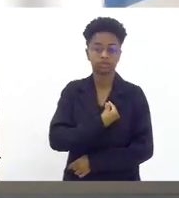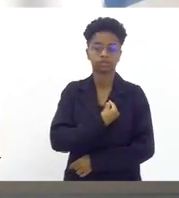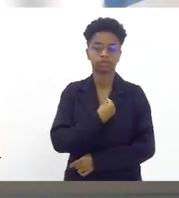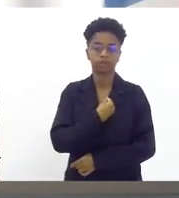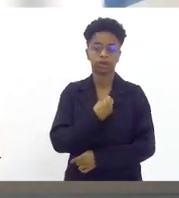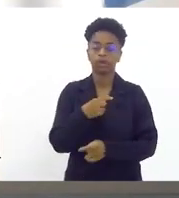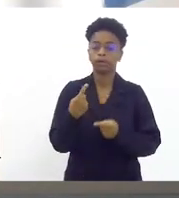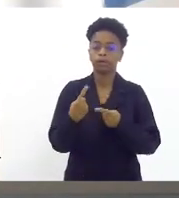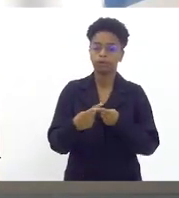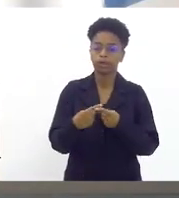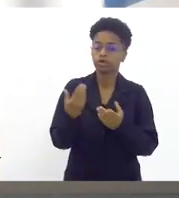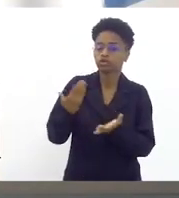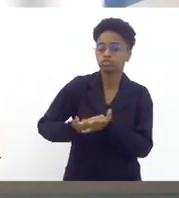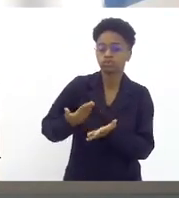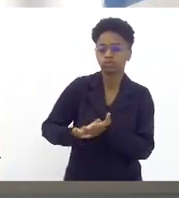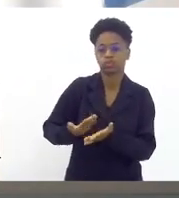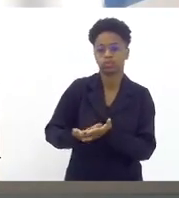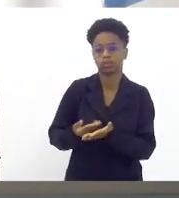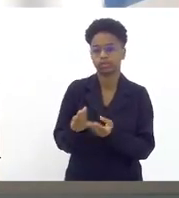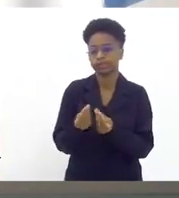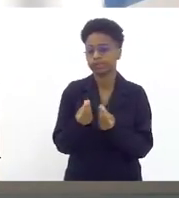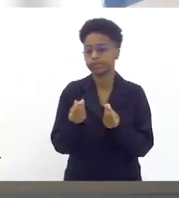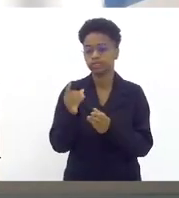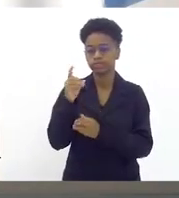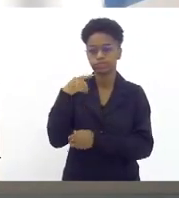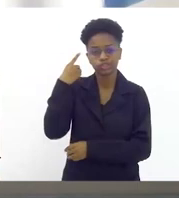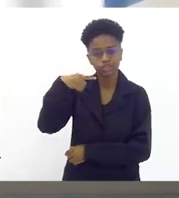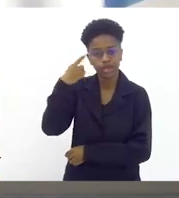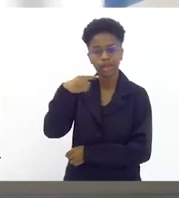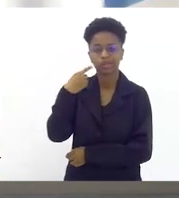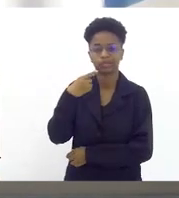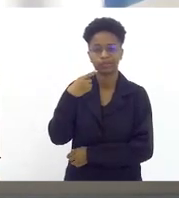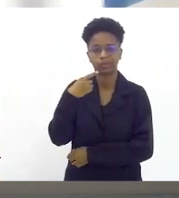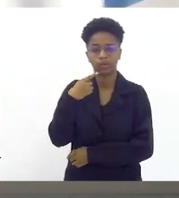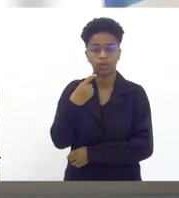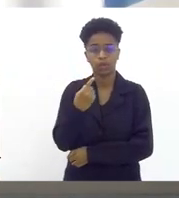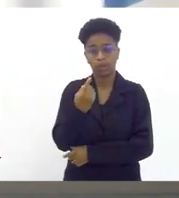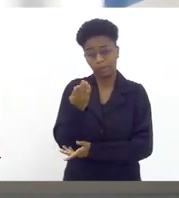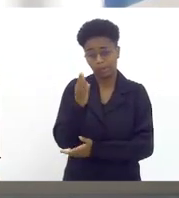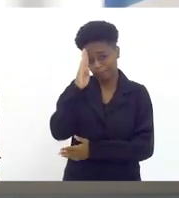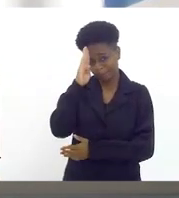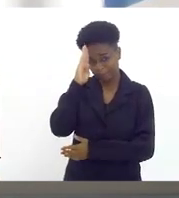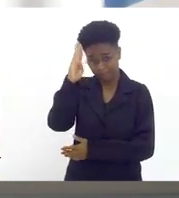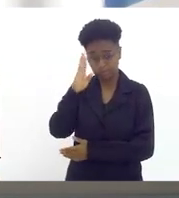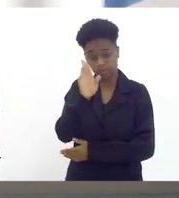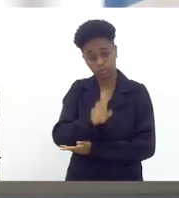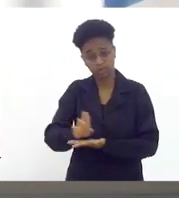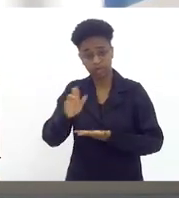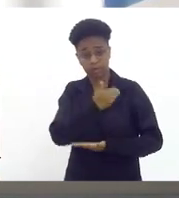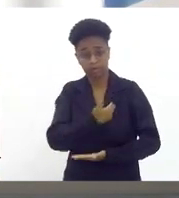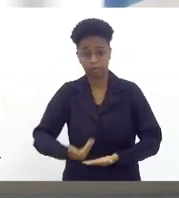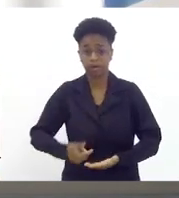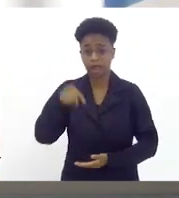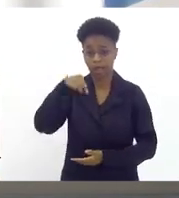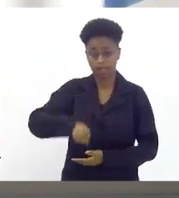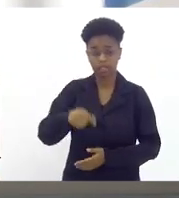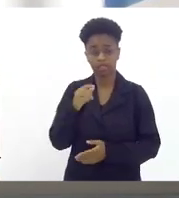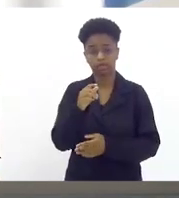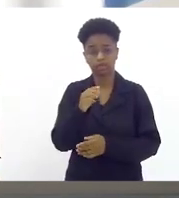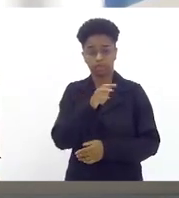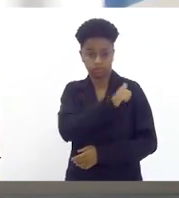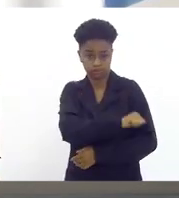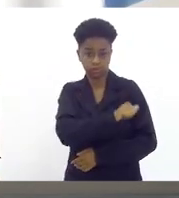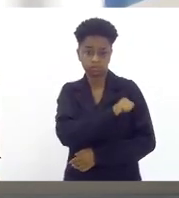que estuda direito numa das maiores universidades públicas aqui do Estado do Rio de Janeiro, a UERJ, uma